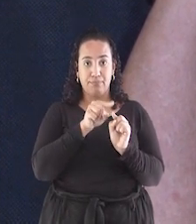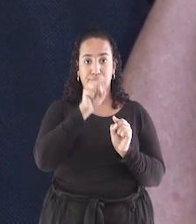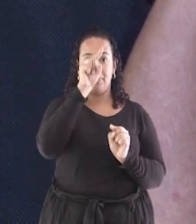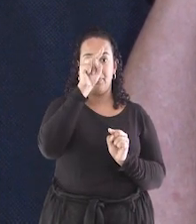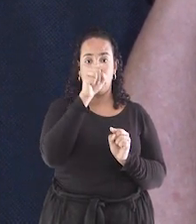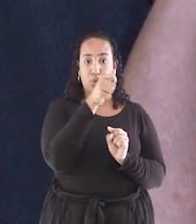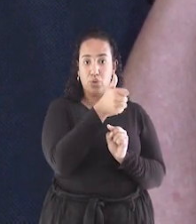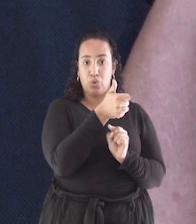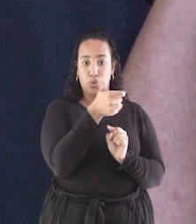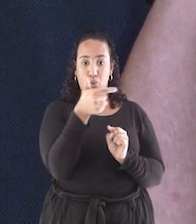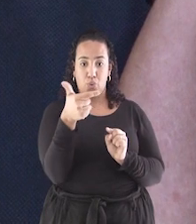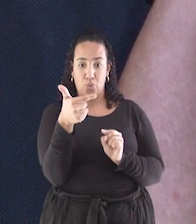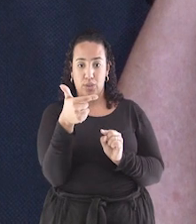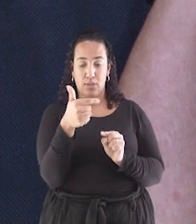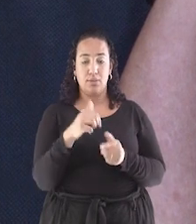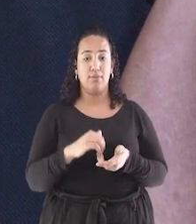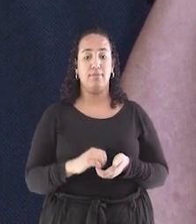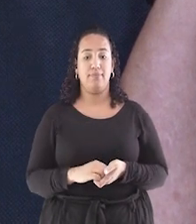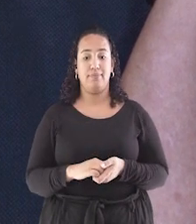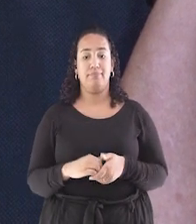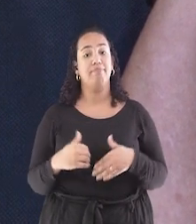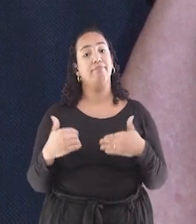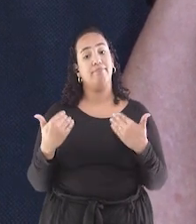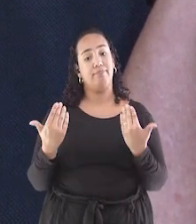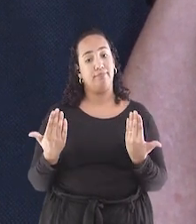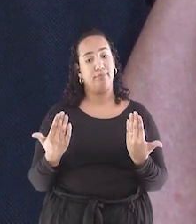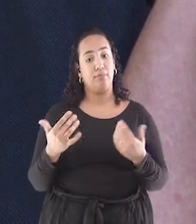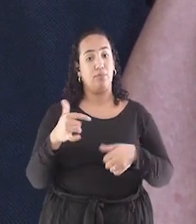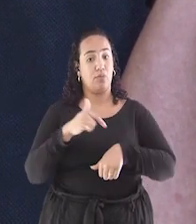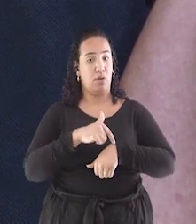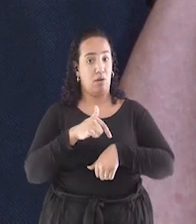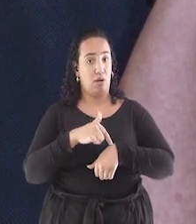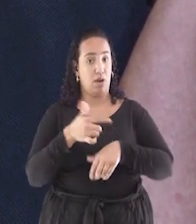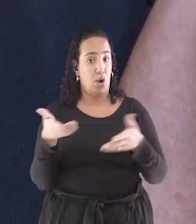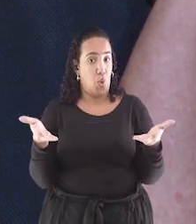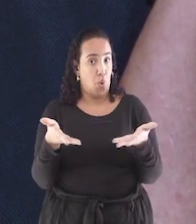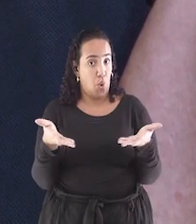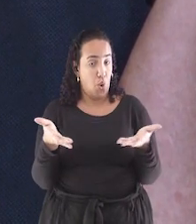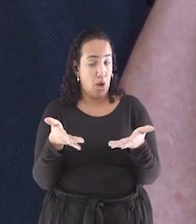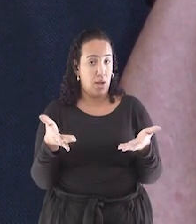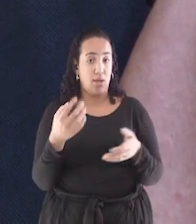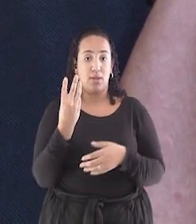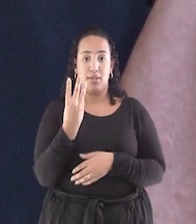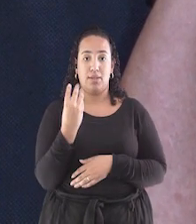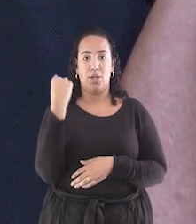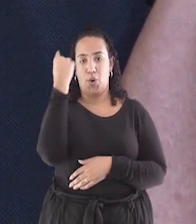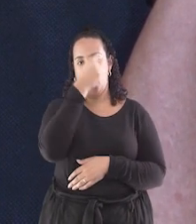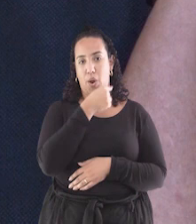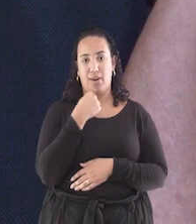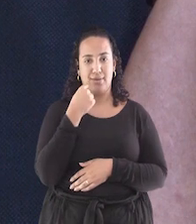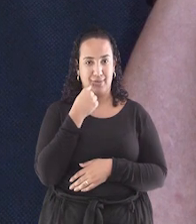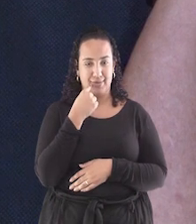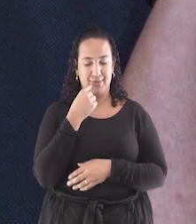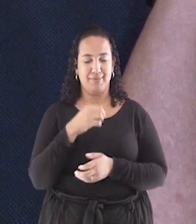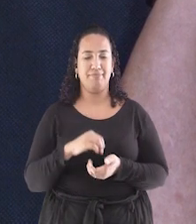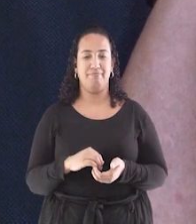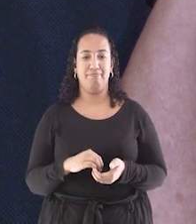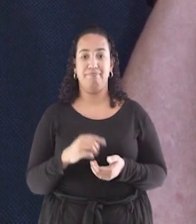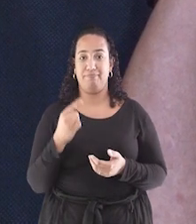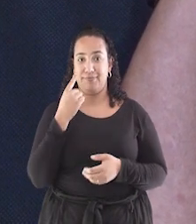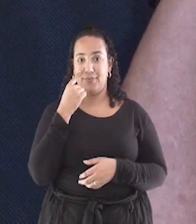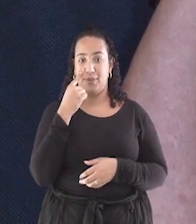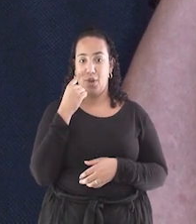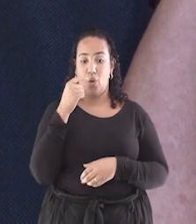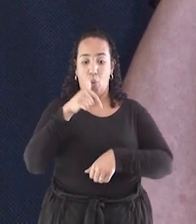o grande dos minutos está no 12. Então, está marcando, nesse caso aqui, 3 horas. É uma